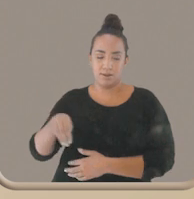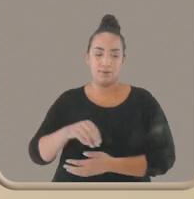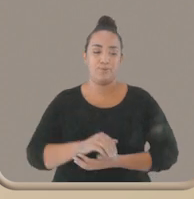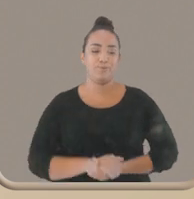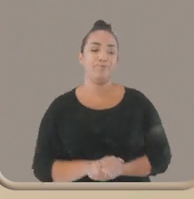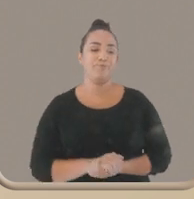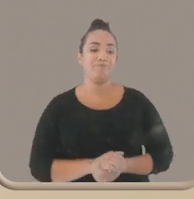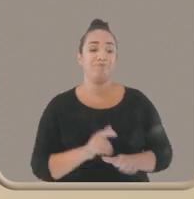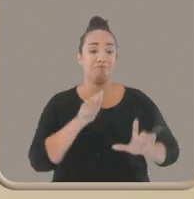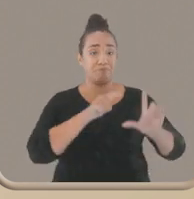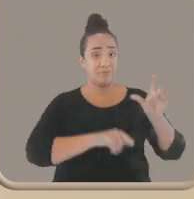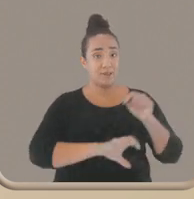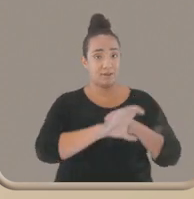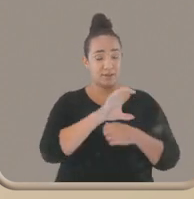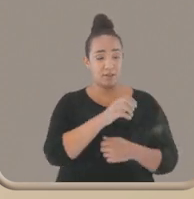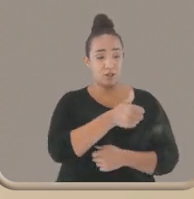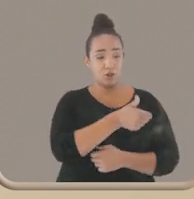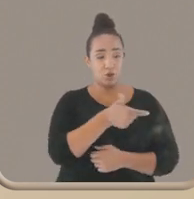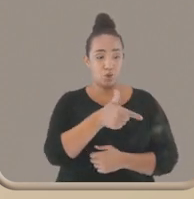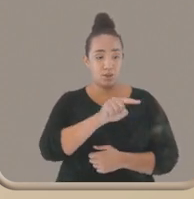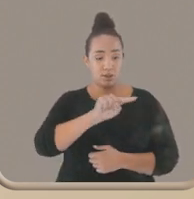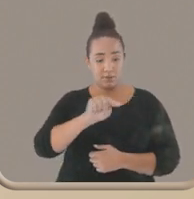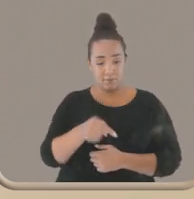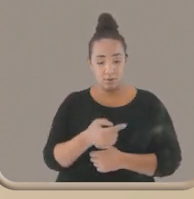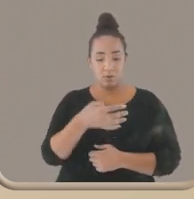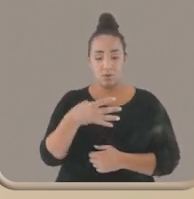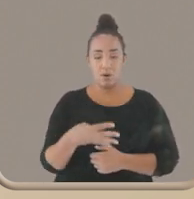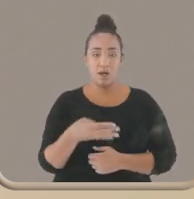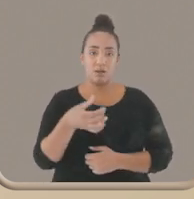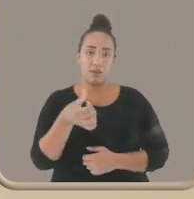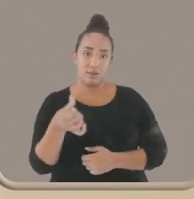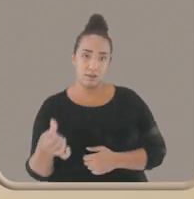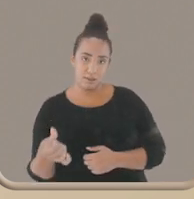dos milésimos. E na letra C,